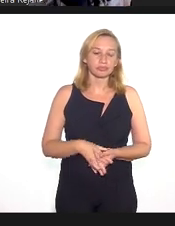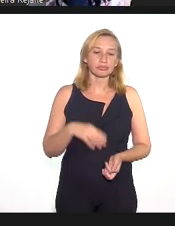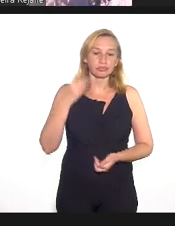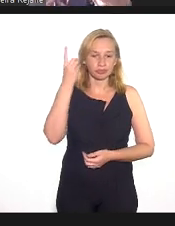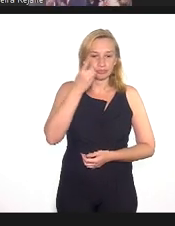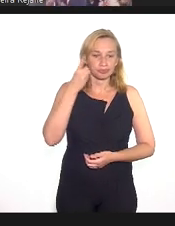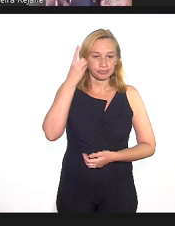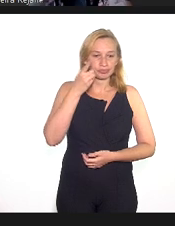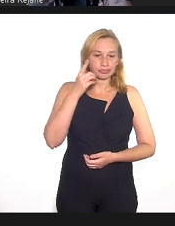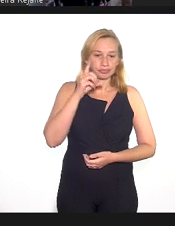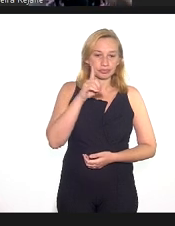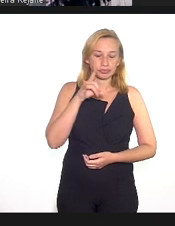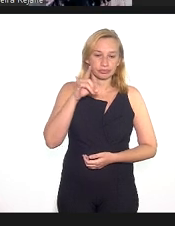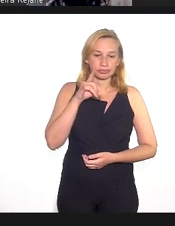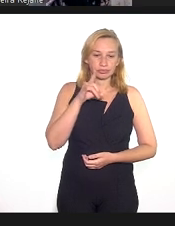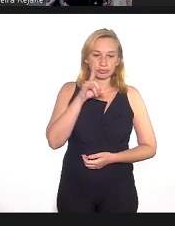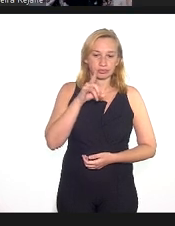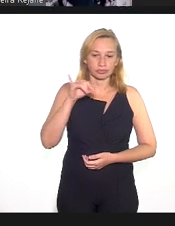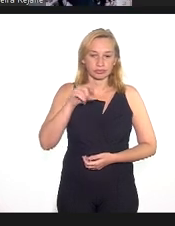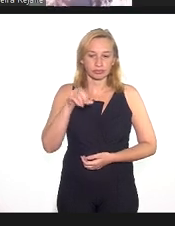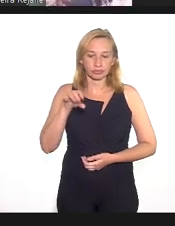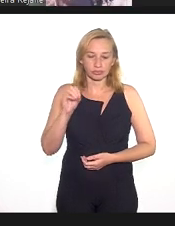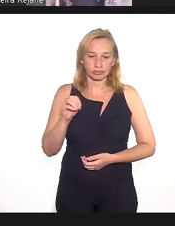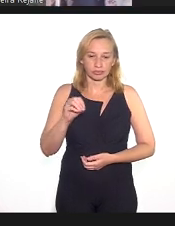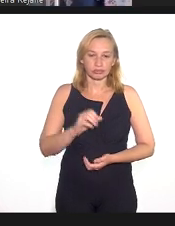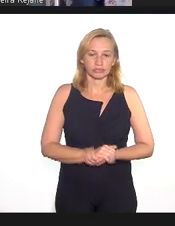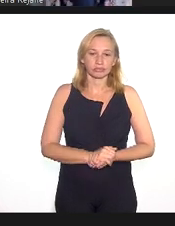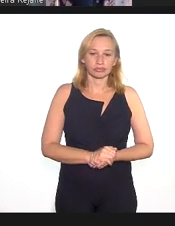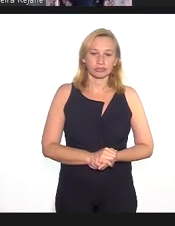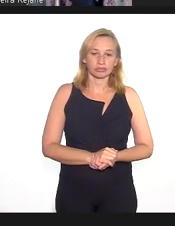Deputado Dionísio Lins.